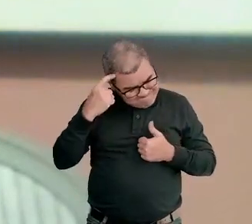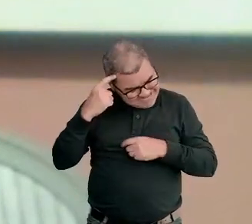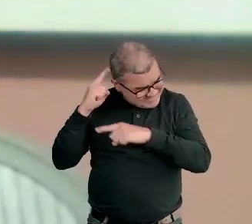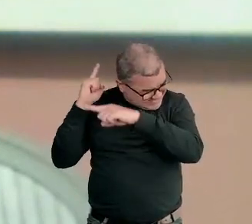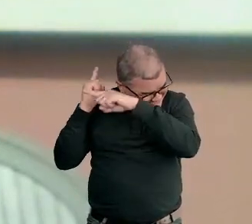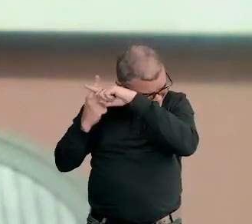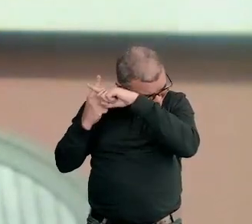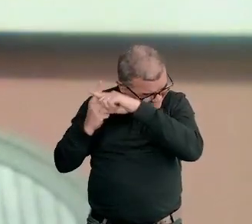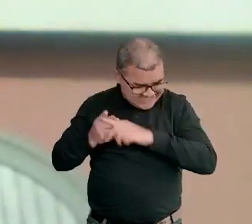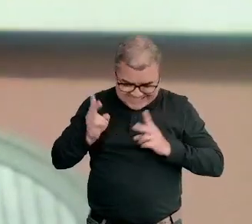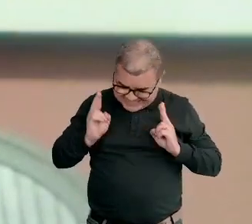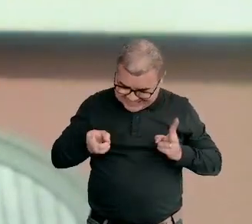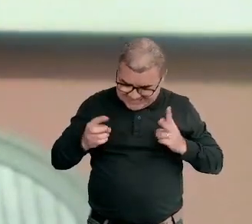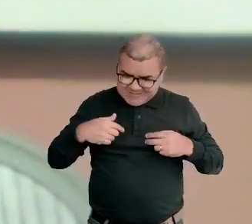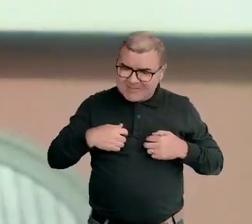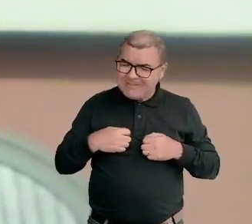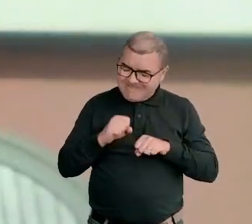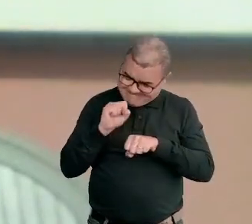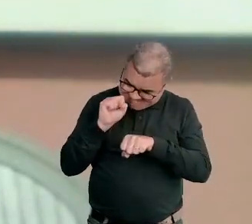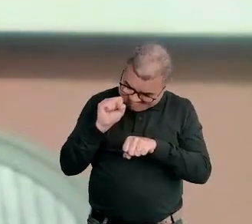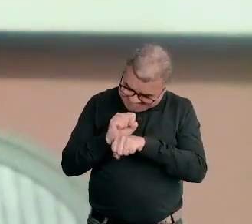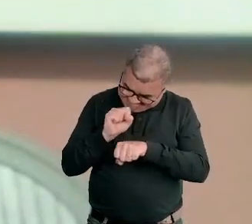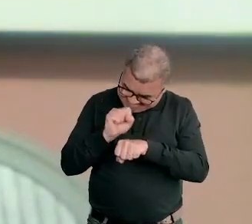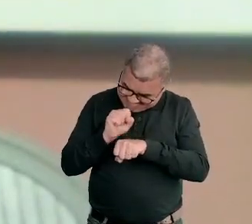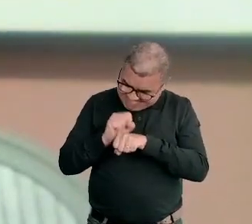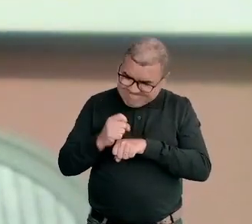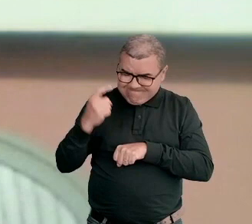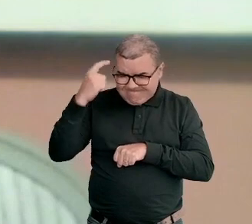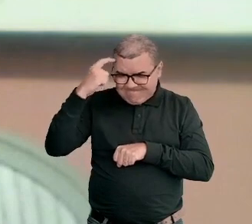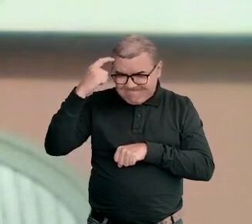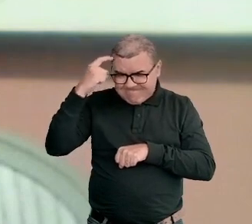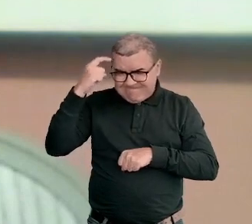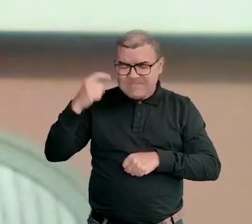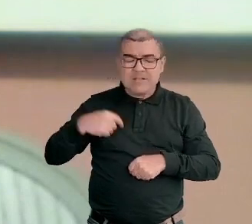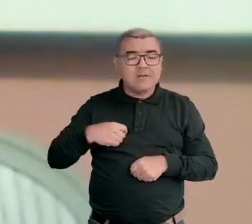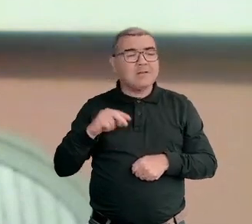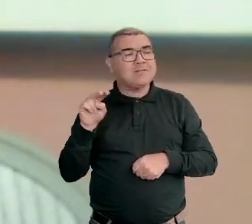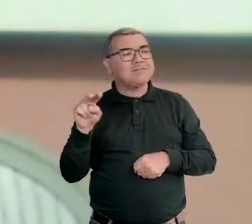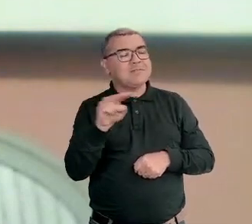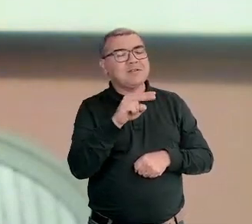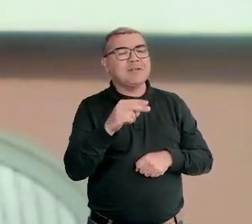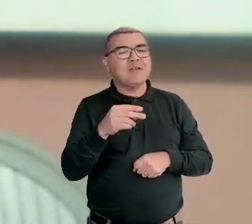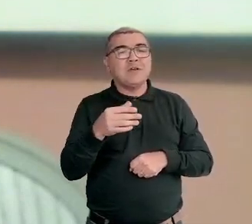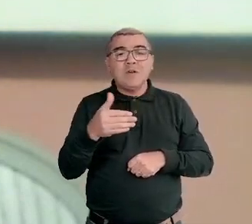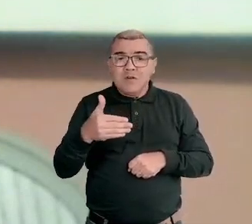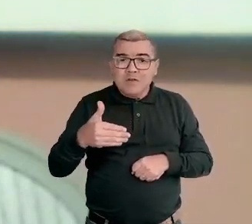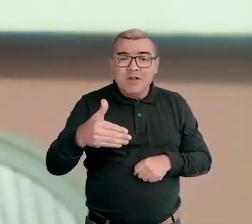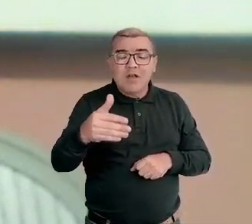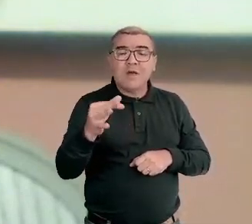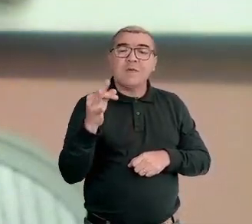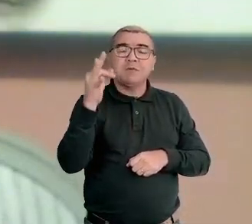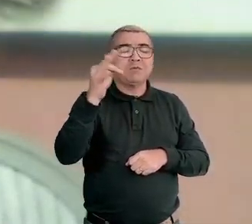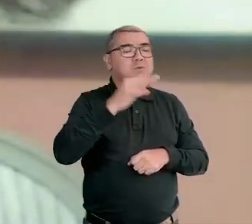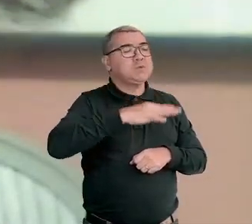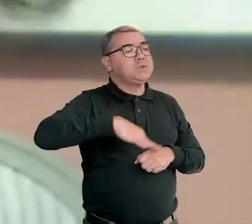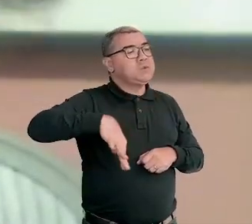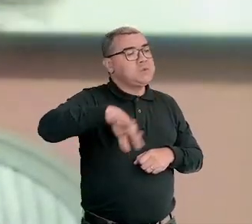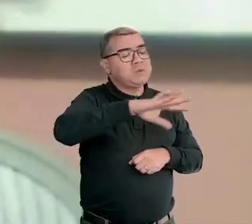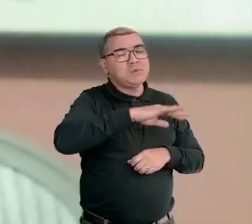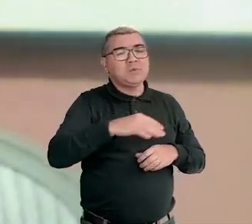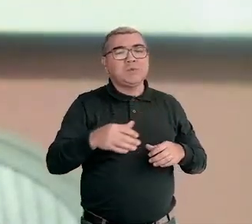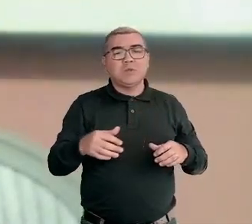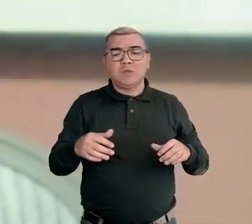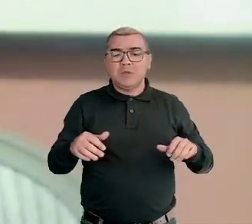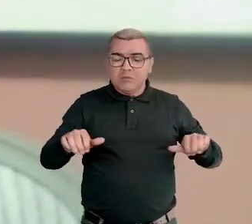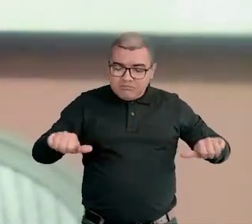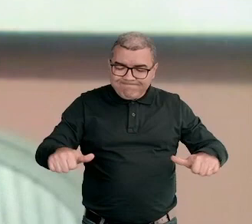teimosa, obstinada, né? Que com o olhar mais generoso de uns para os outros, né? Dos que têm muito para os que não